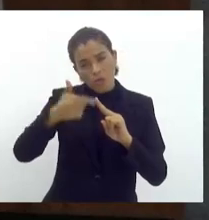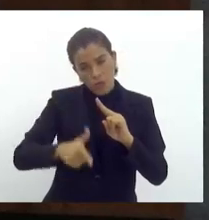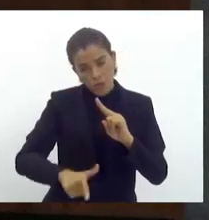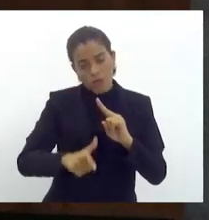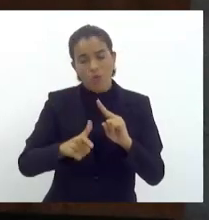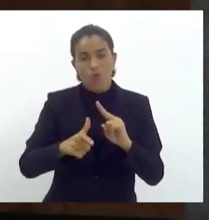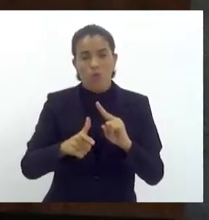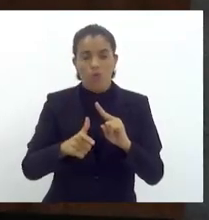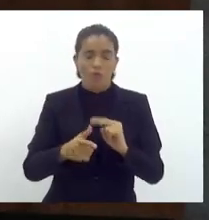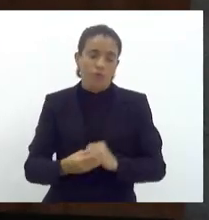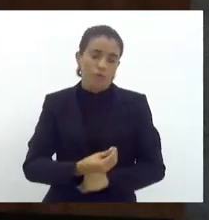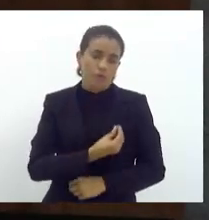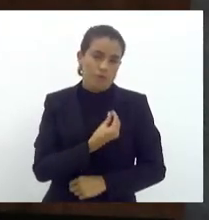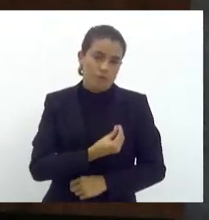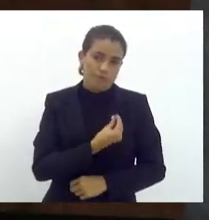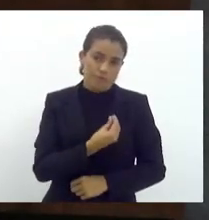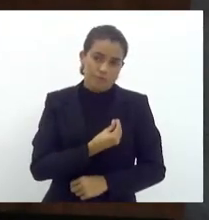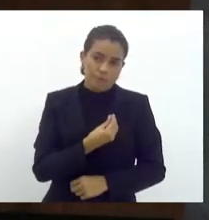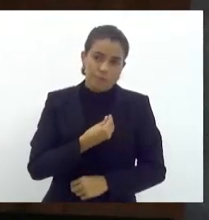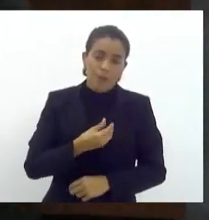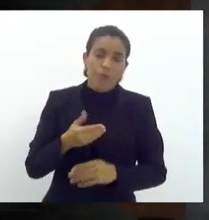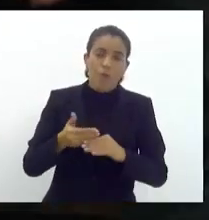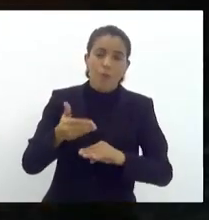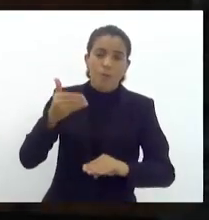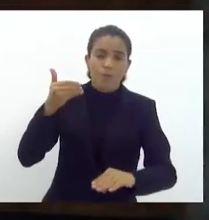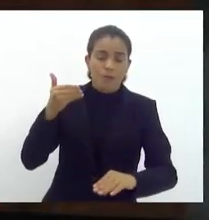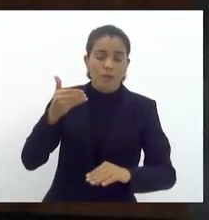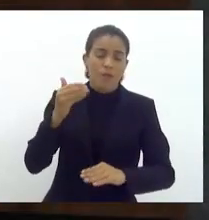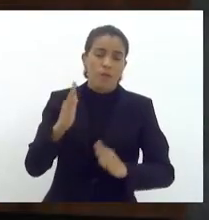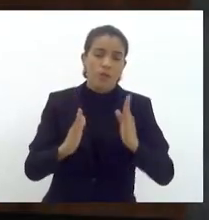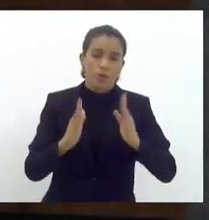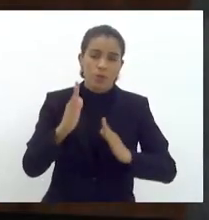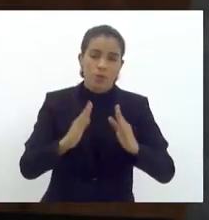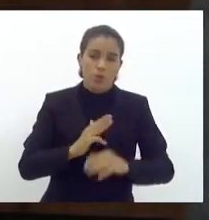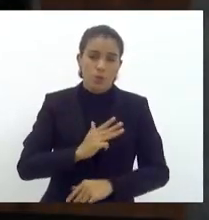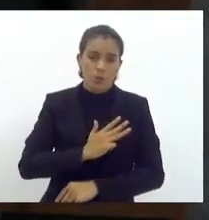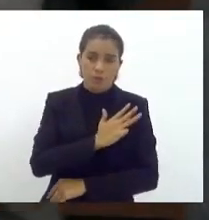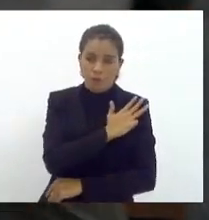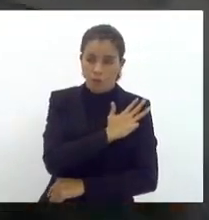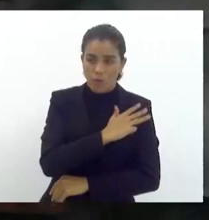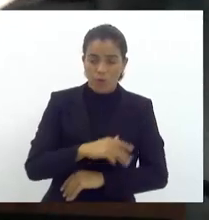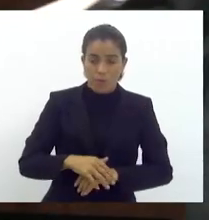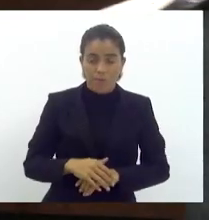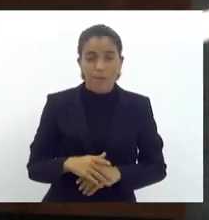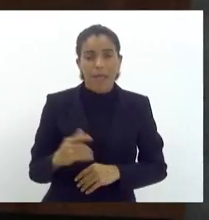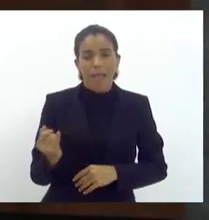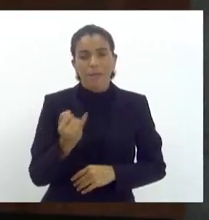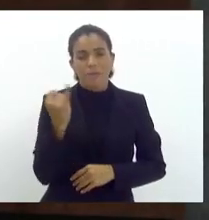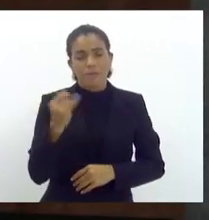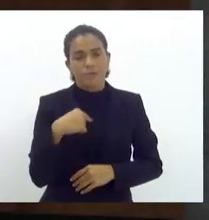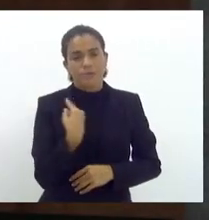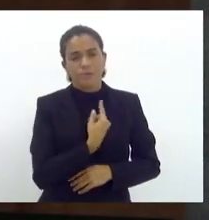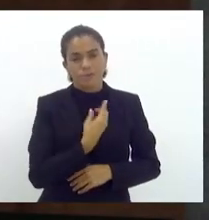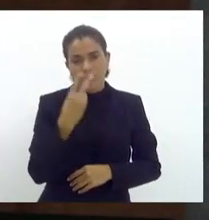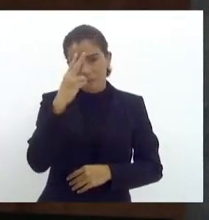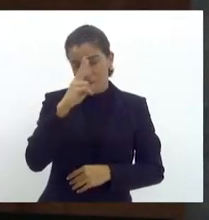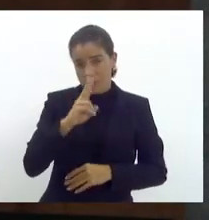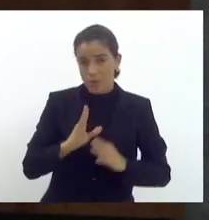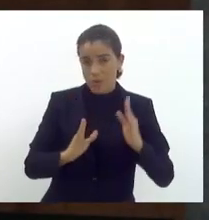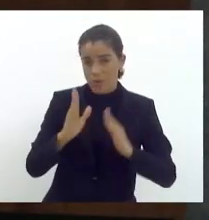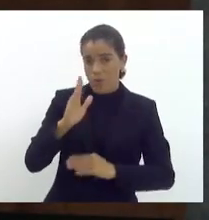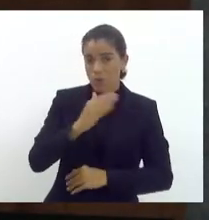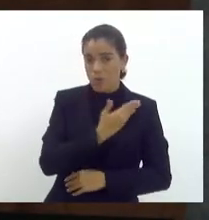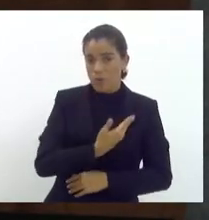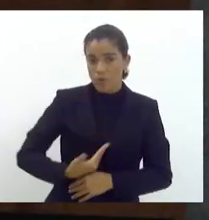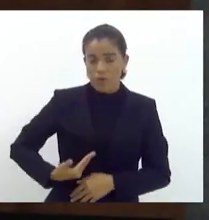aquilo que fazia no governo do presidente Lula é muito importante a gente relembrar que foi no governo do